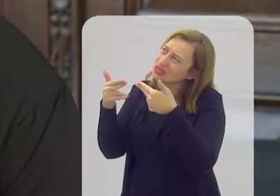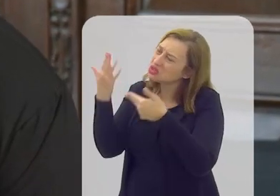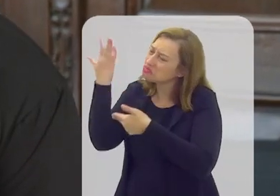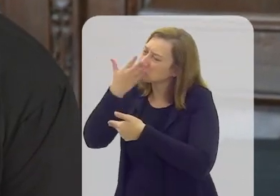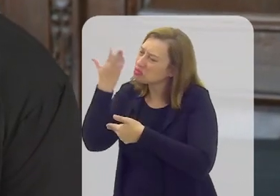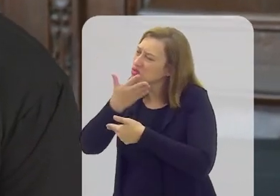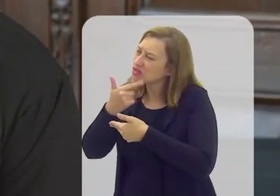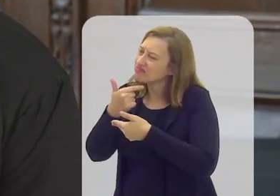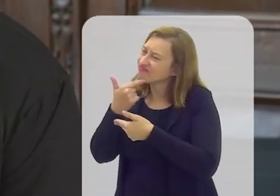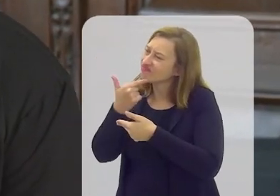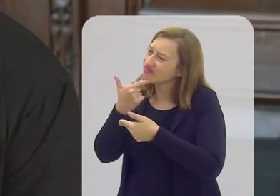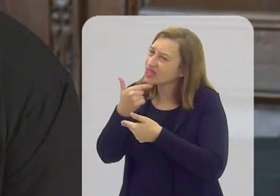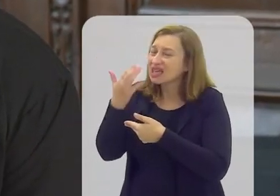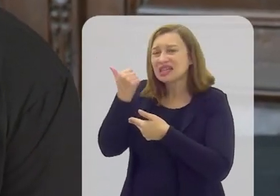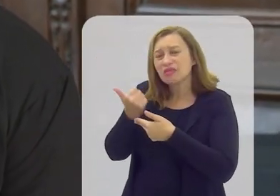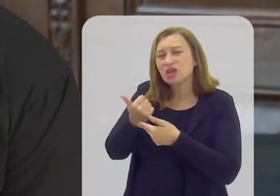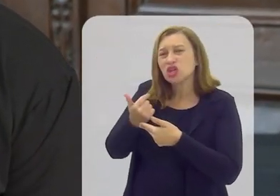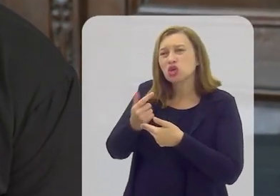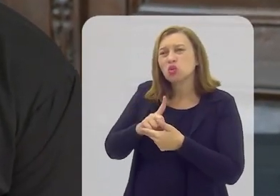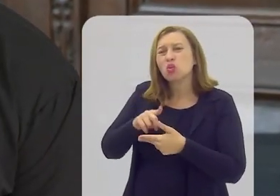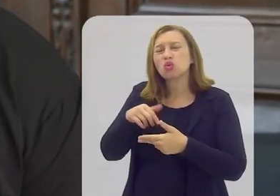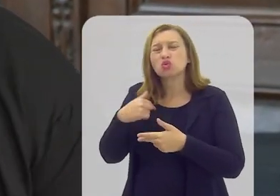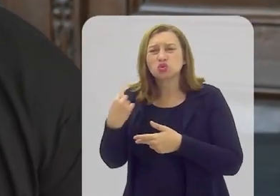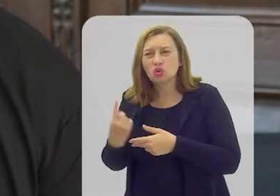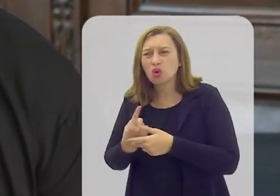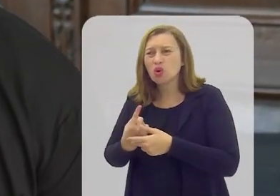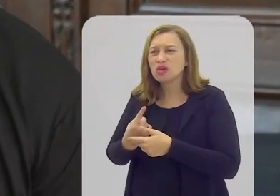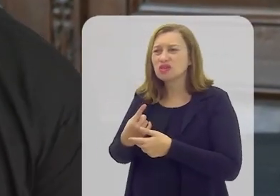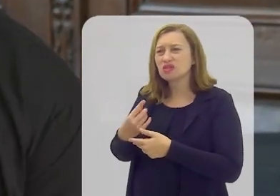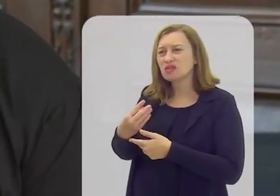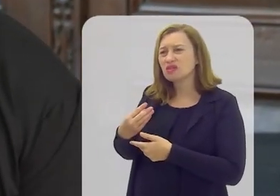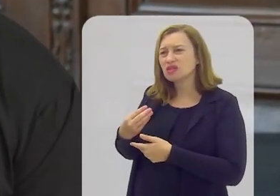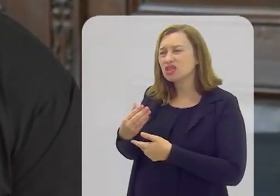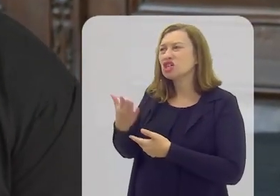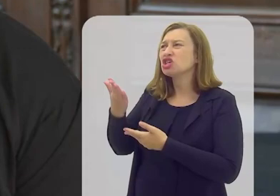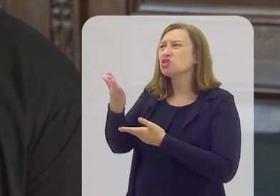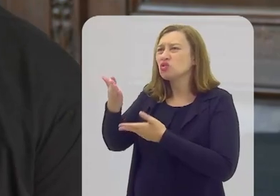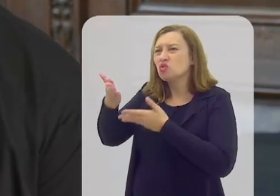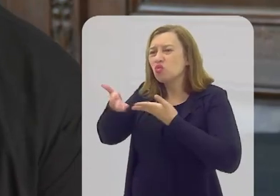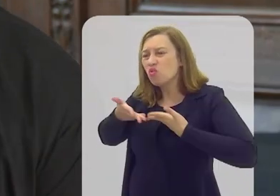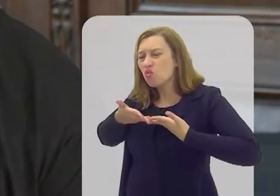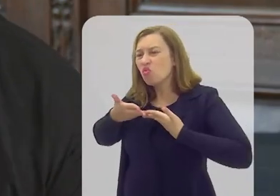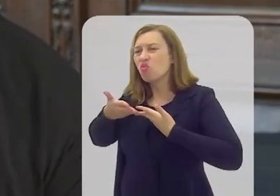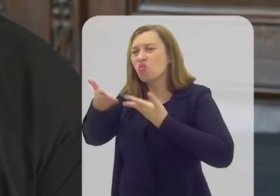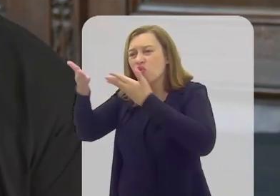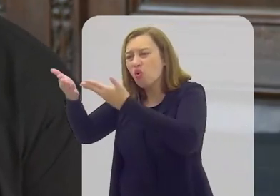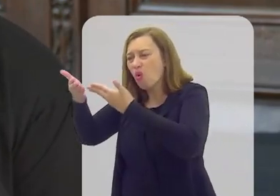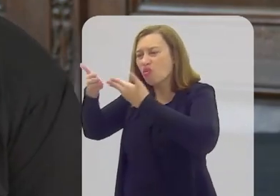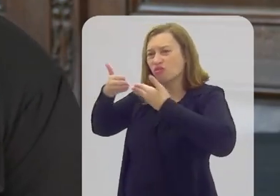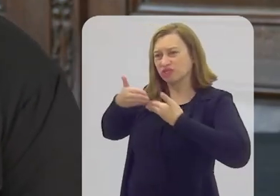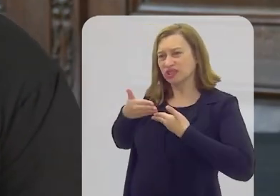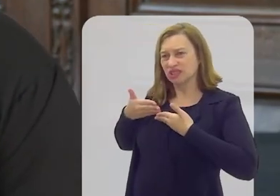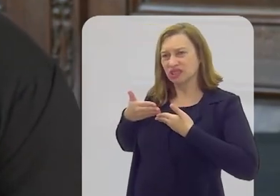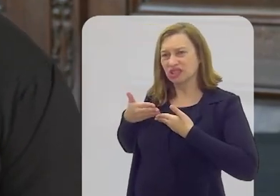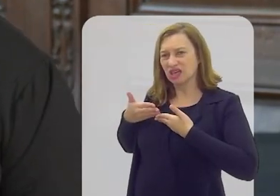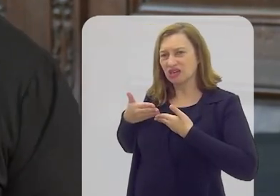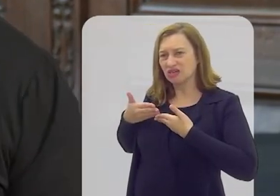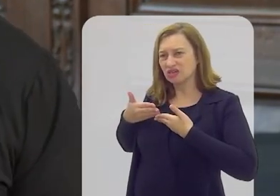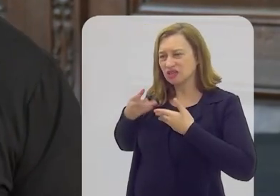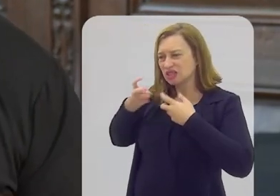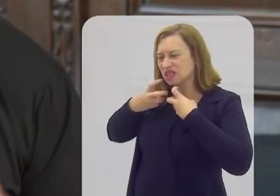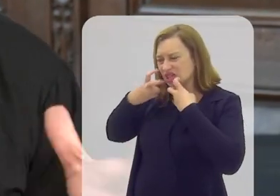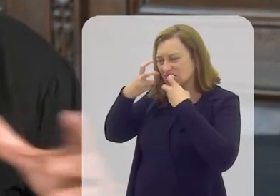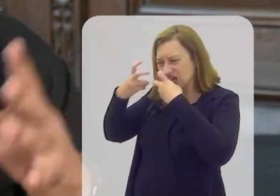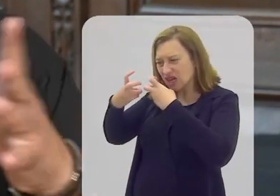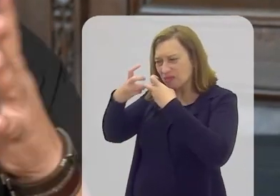meu peito. Sabe? E quando a gente faz isso com Deus, quando você chama a Deus, aqueles